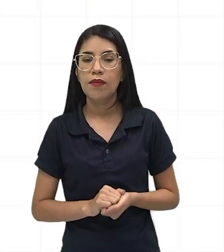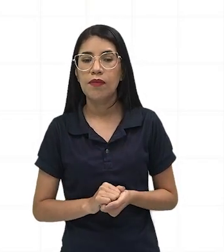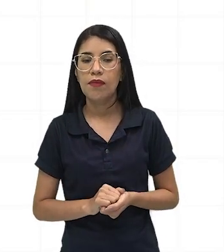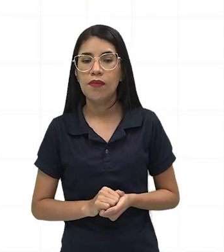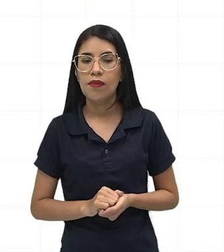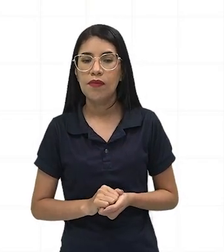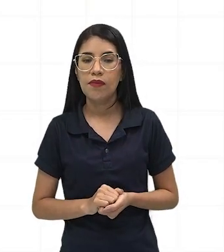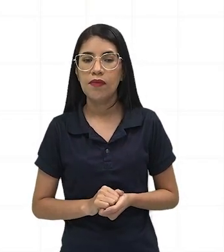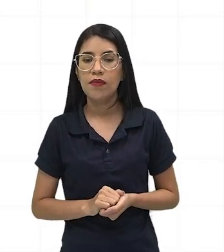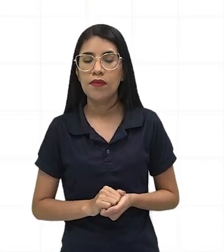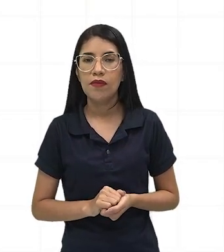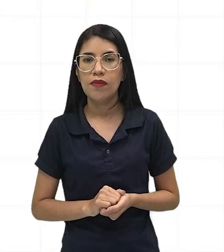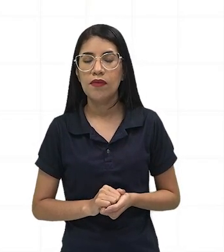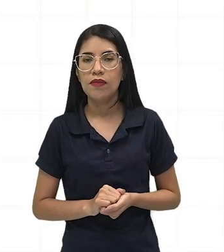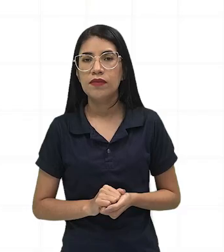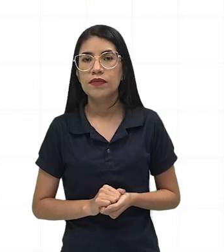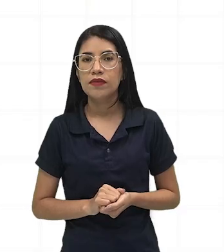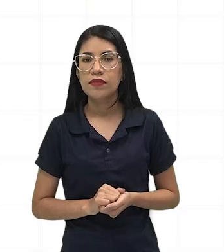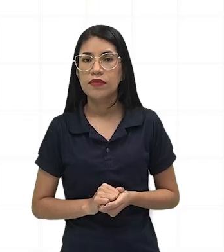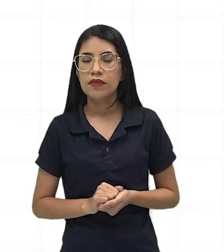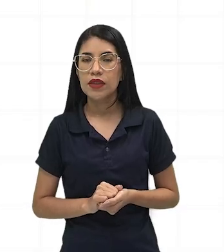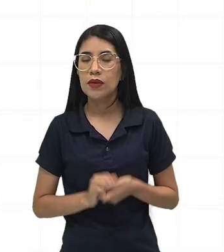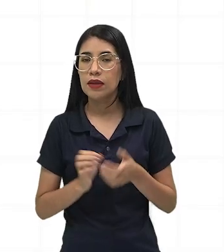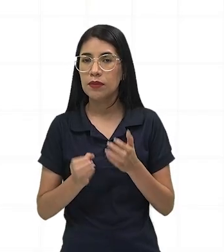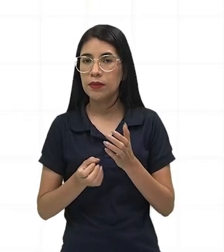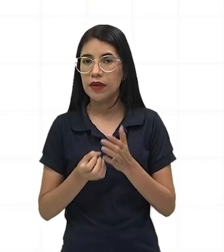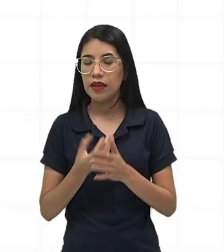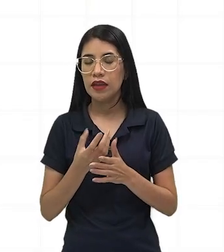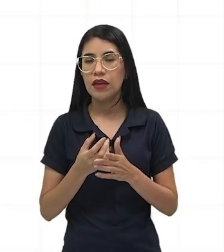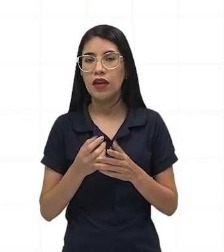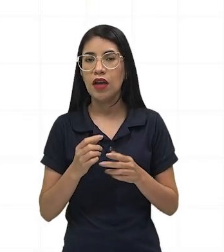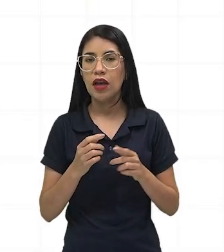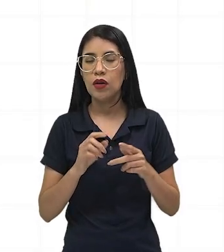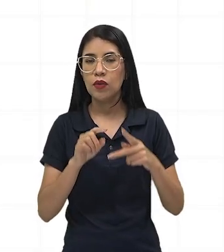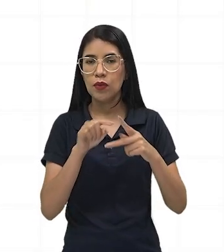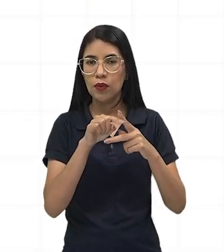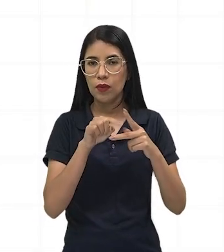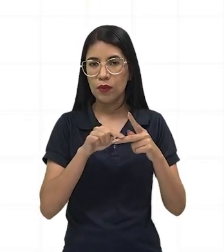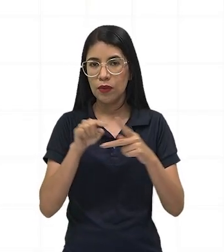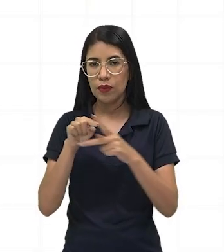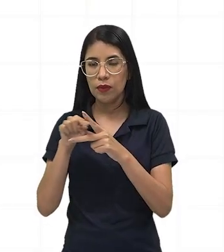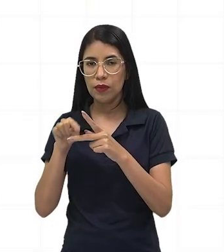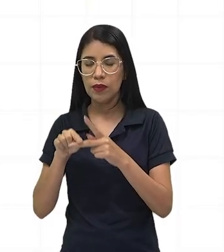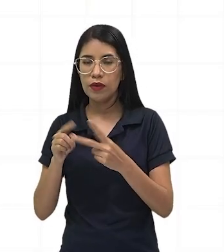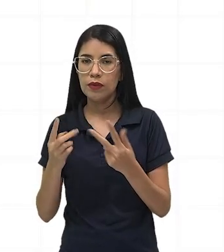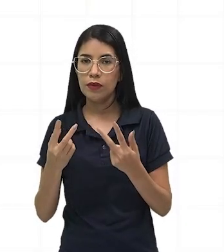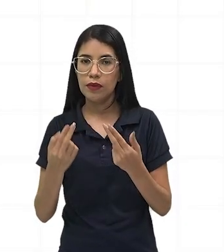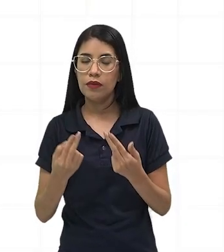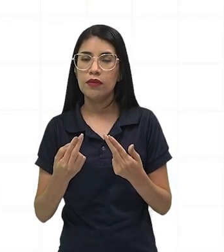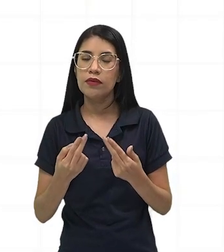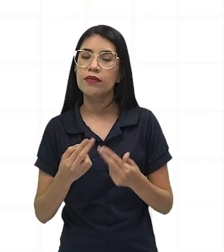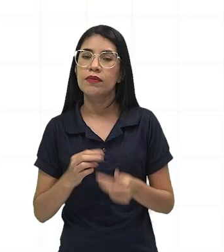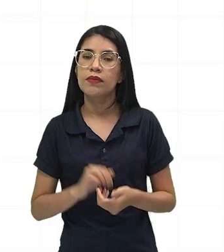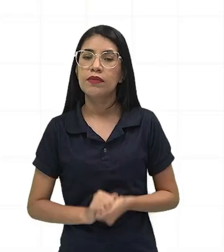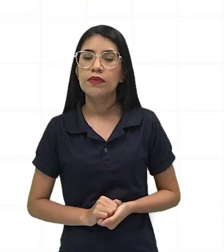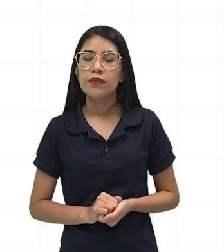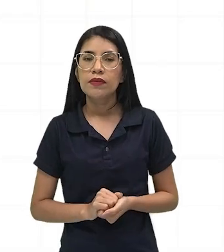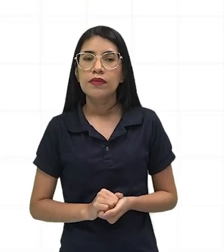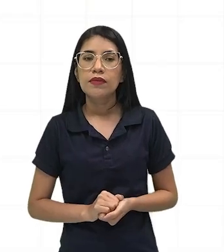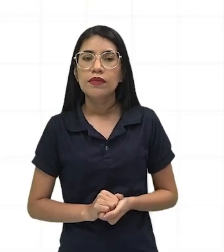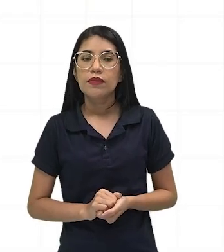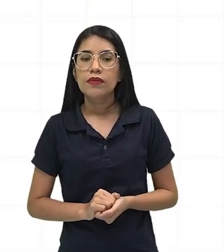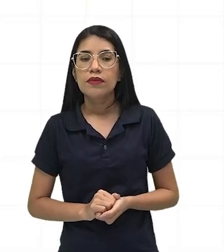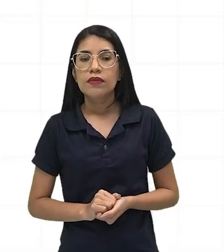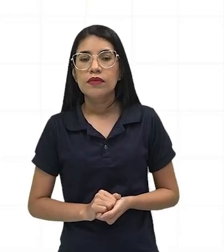seja, ela transforma em dois ângulos iguais. Tudo bem? E isso